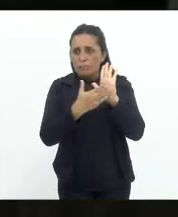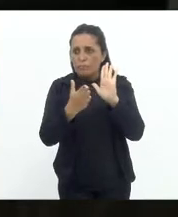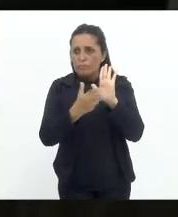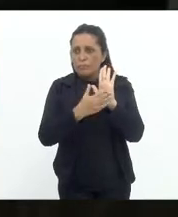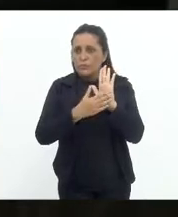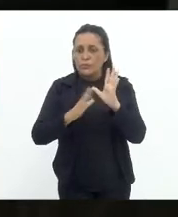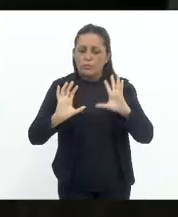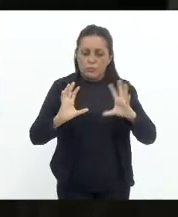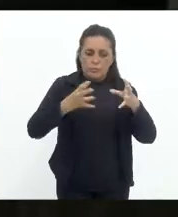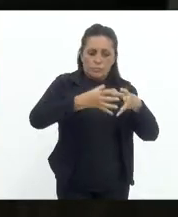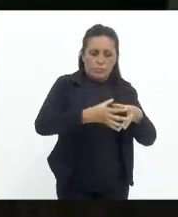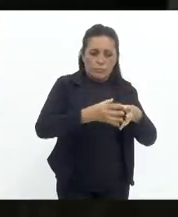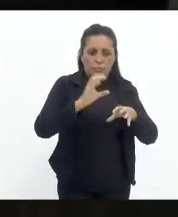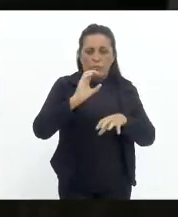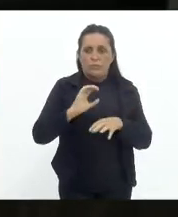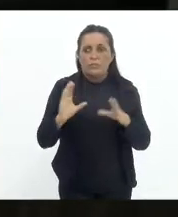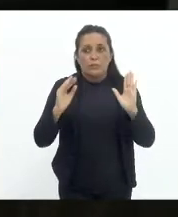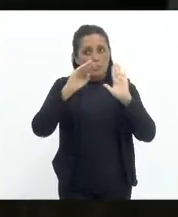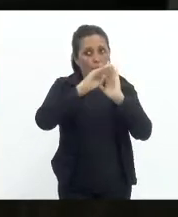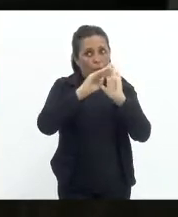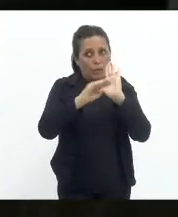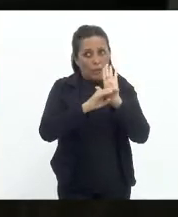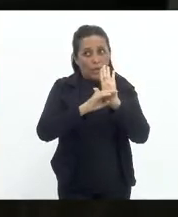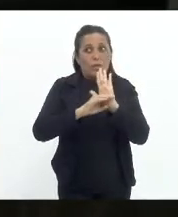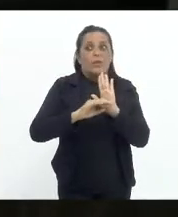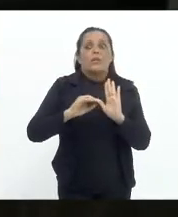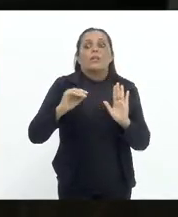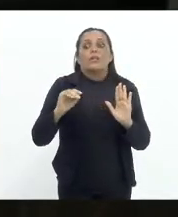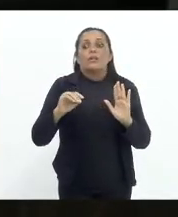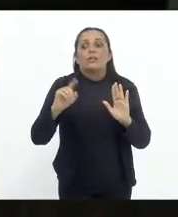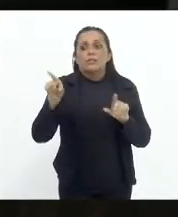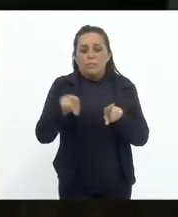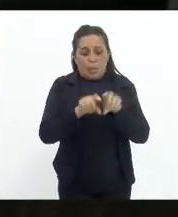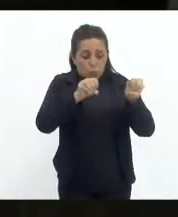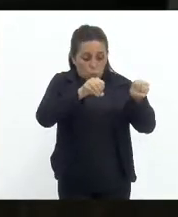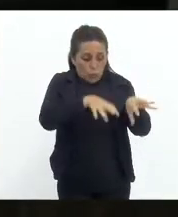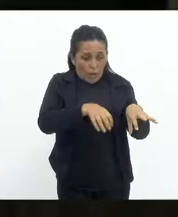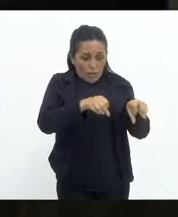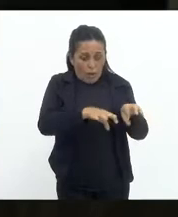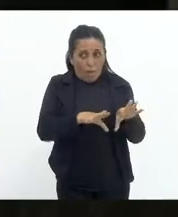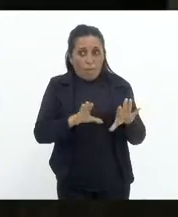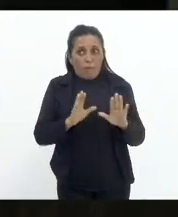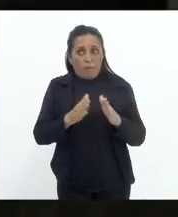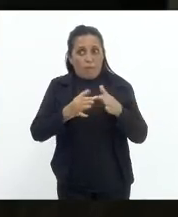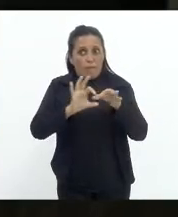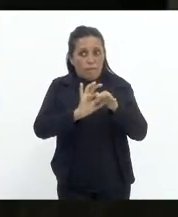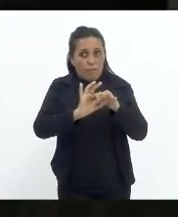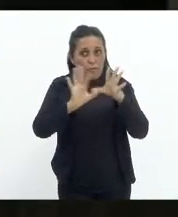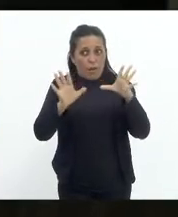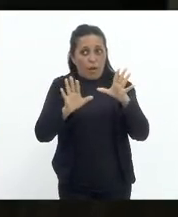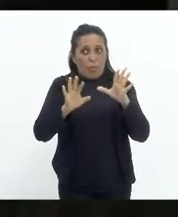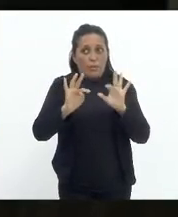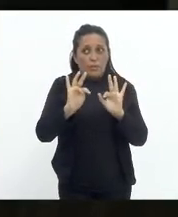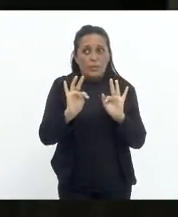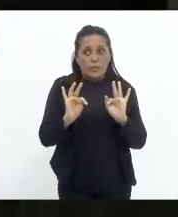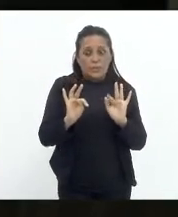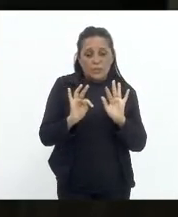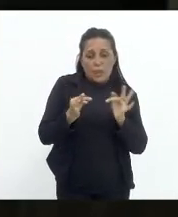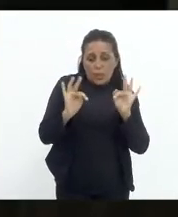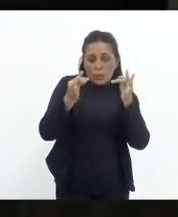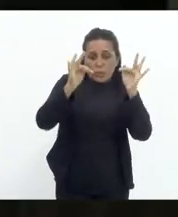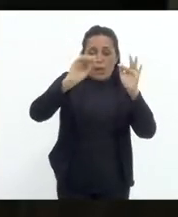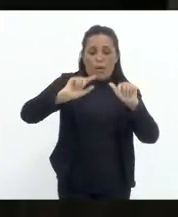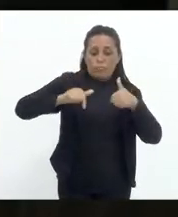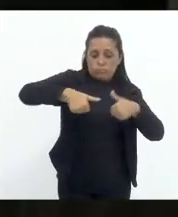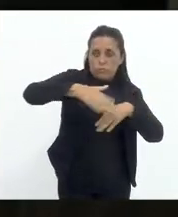comissão de concessão desse pela condicionalidade com emendas de educação favorável com emendas em tecnologia favorável Segurança Pública Sul de